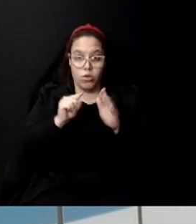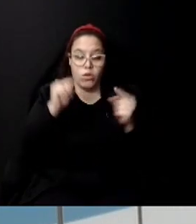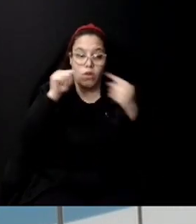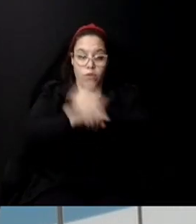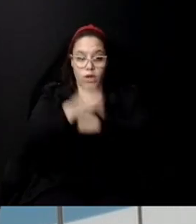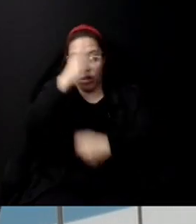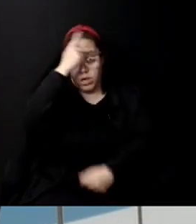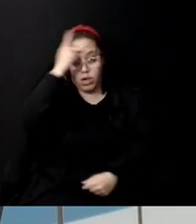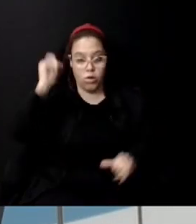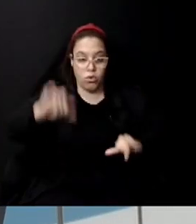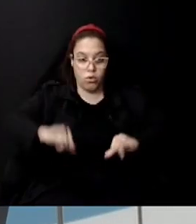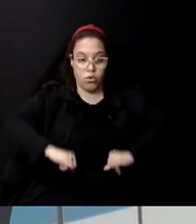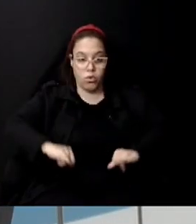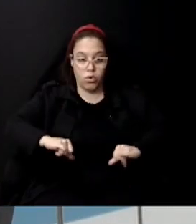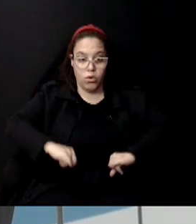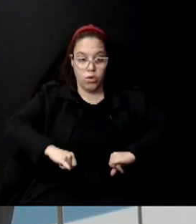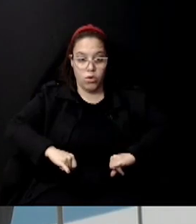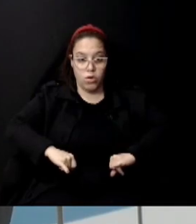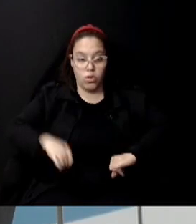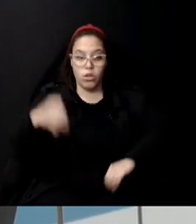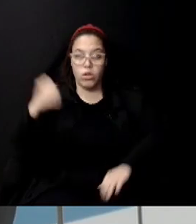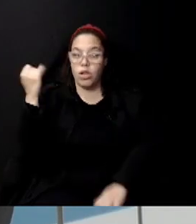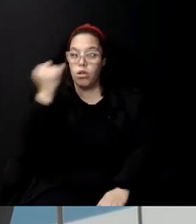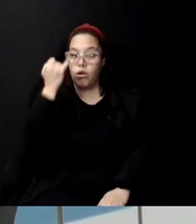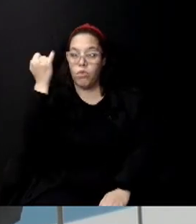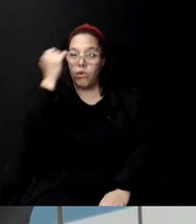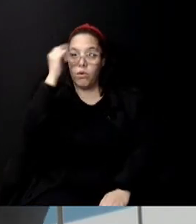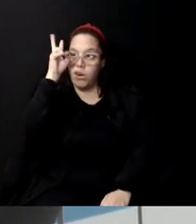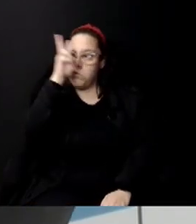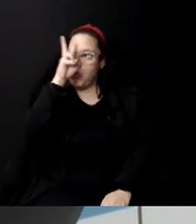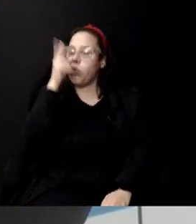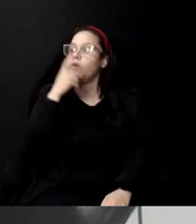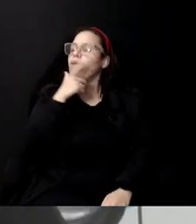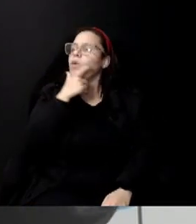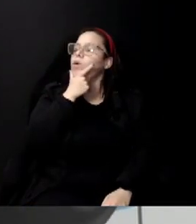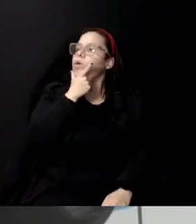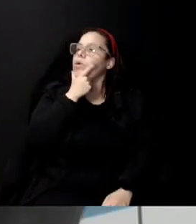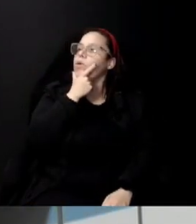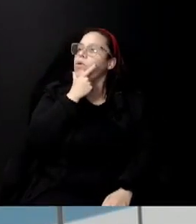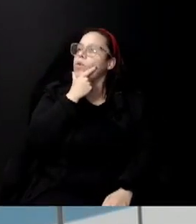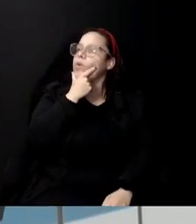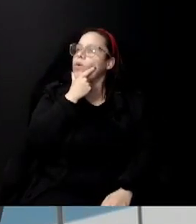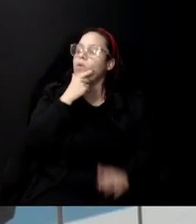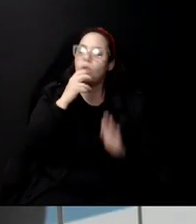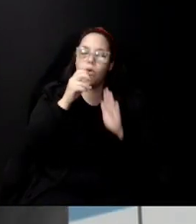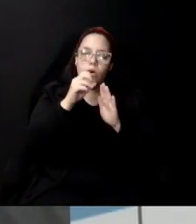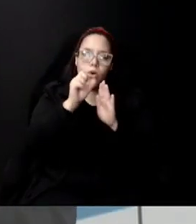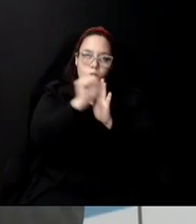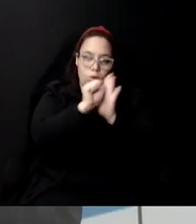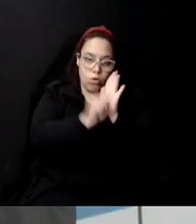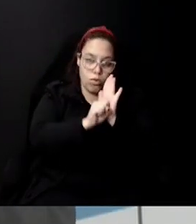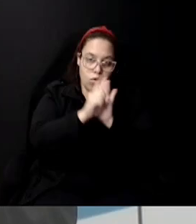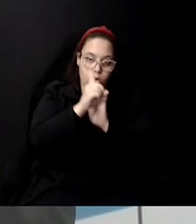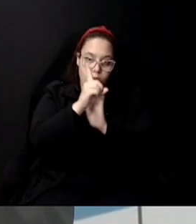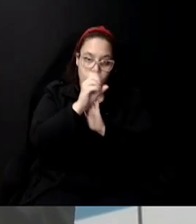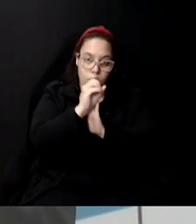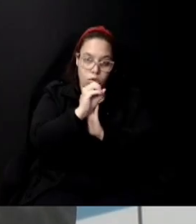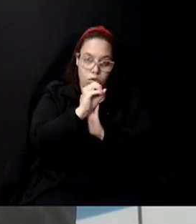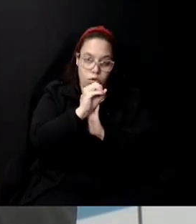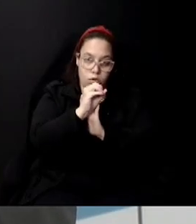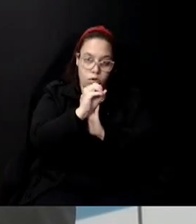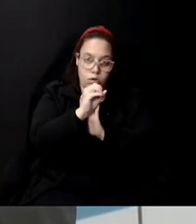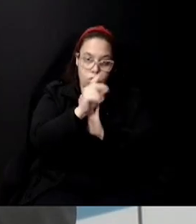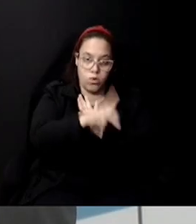Tem um dado importante para a gente lembrar. Do século X, isso aqui é um dado do professor Rui